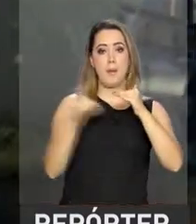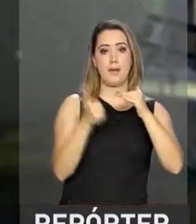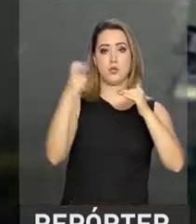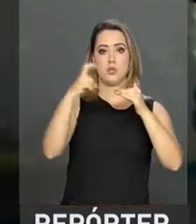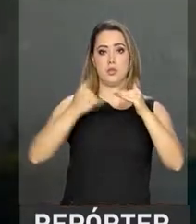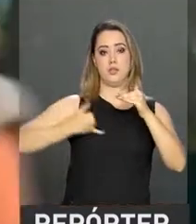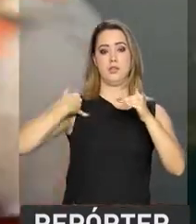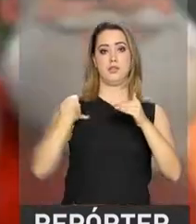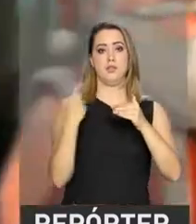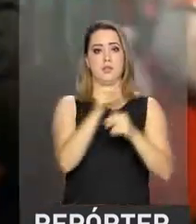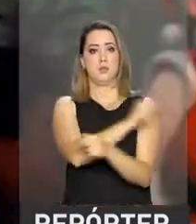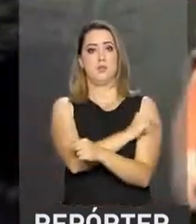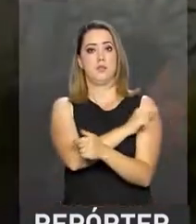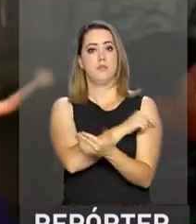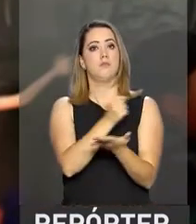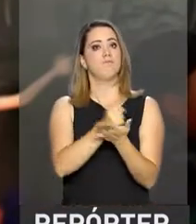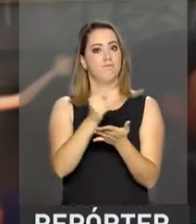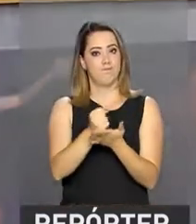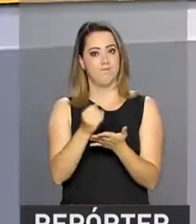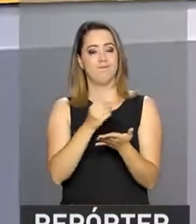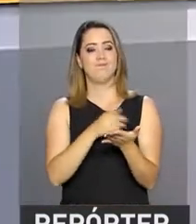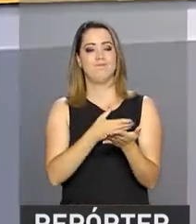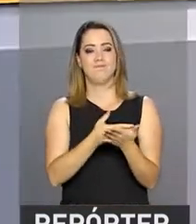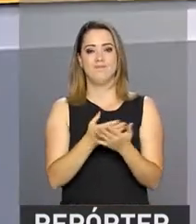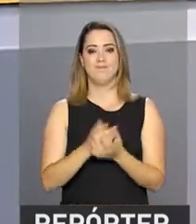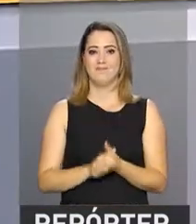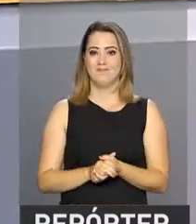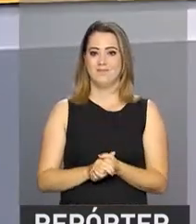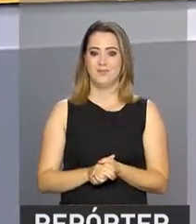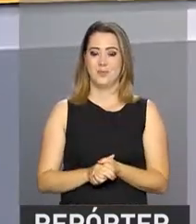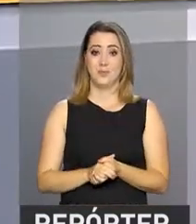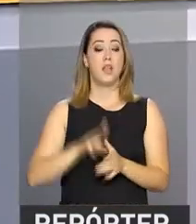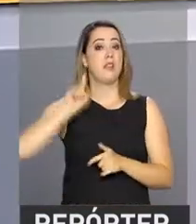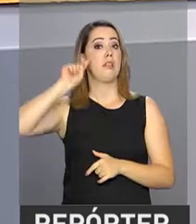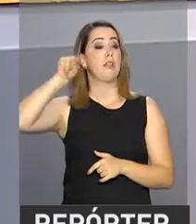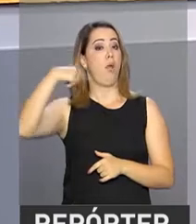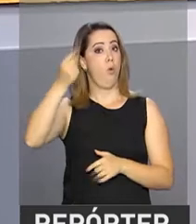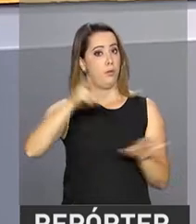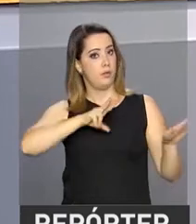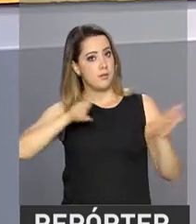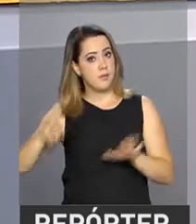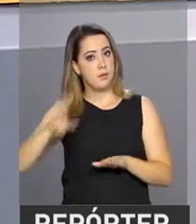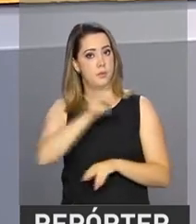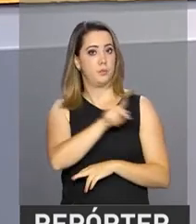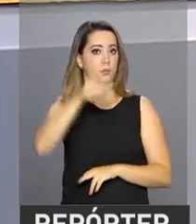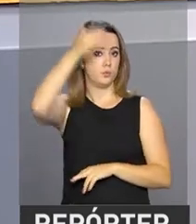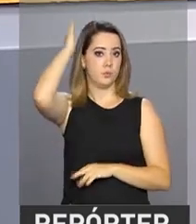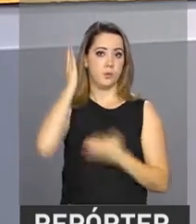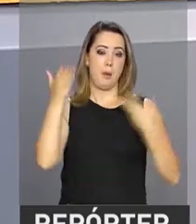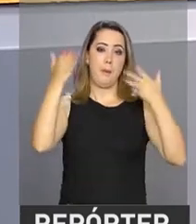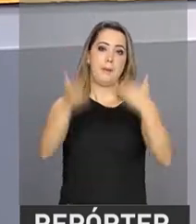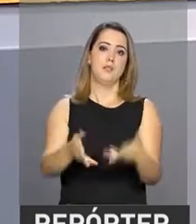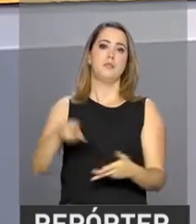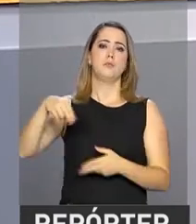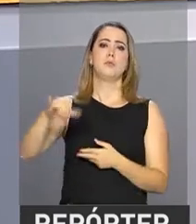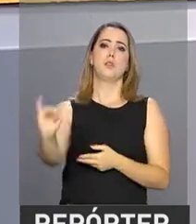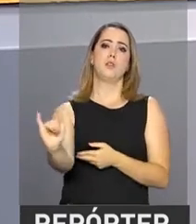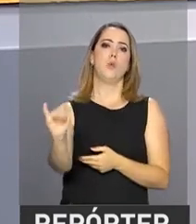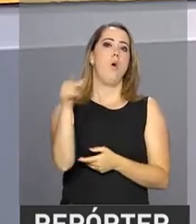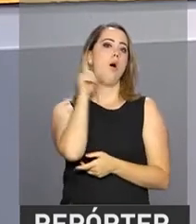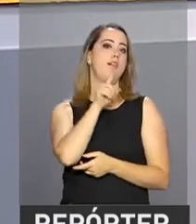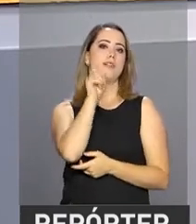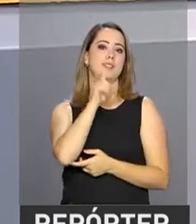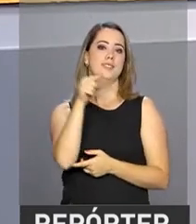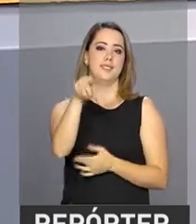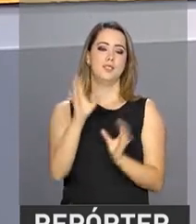15 anos para vacinar atualizar a caderneta uma semana que vem o presidente michel temer participam em nova york de mais